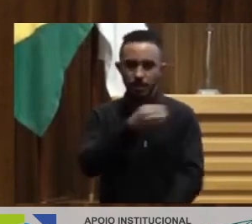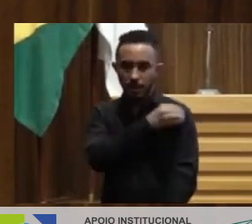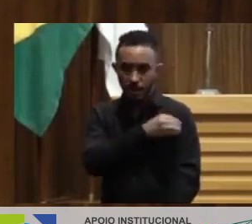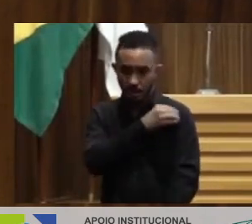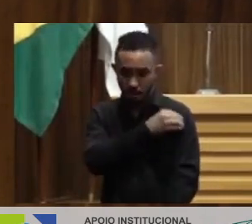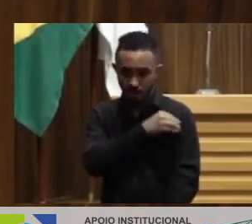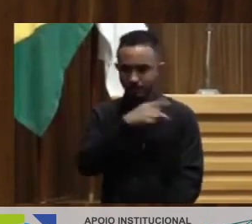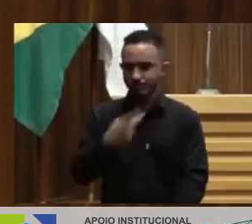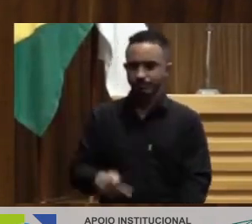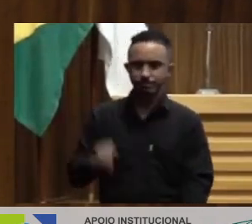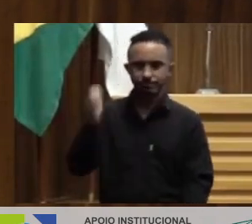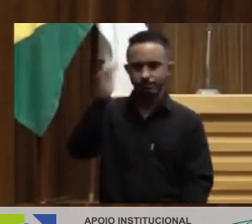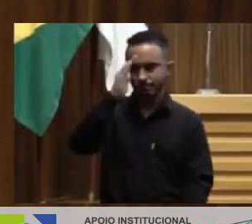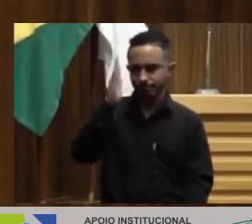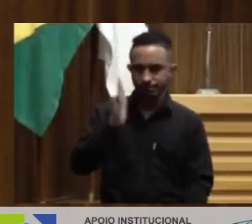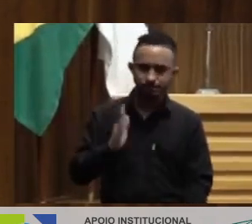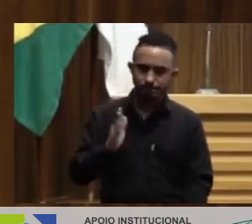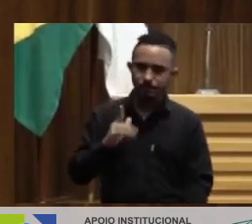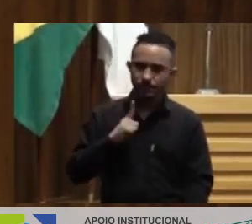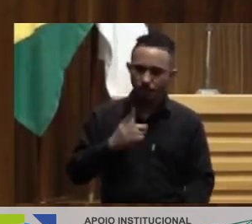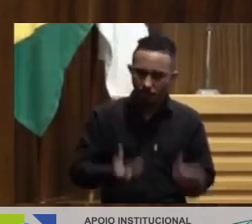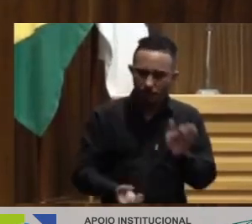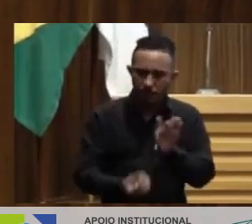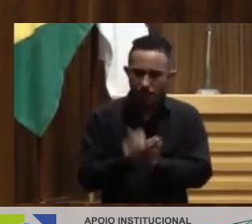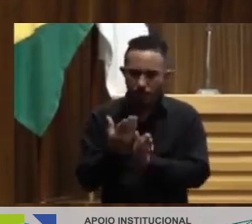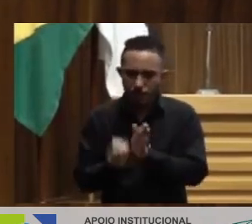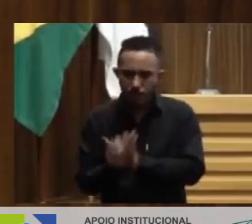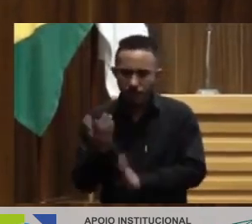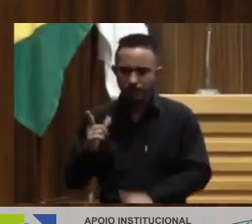Brasil tem